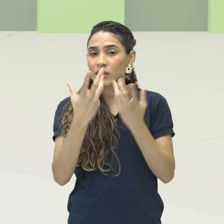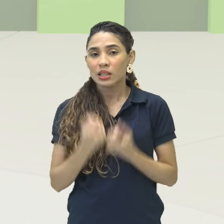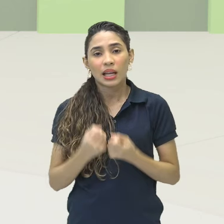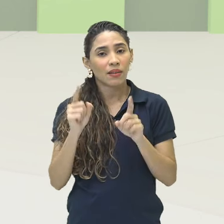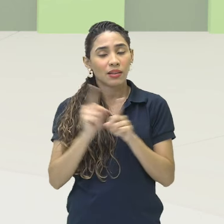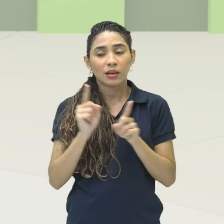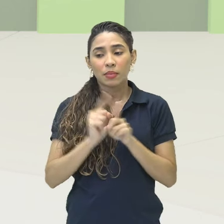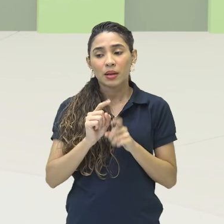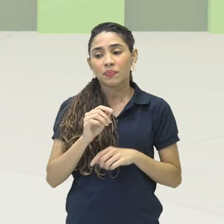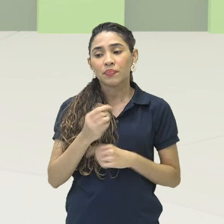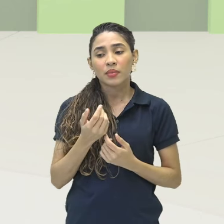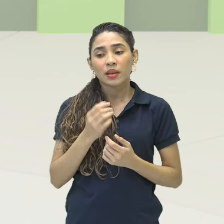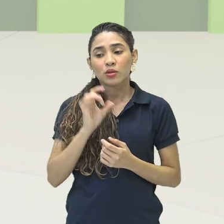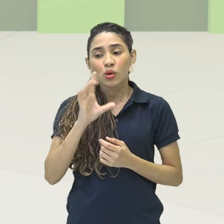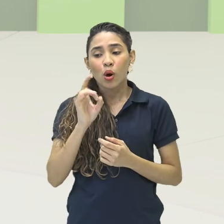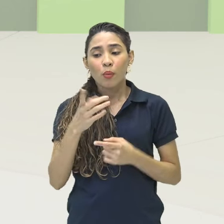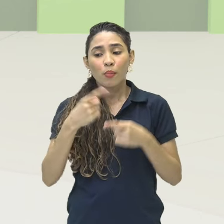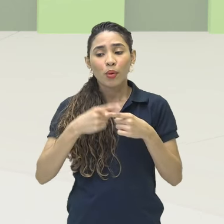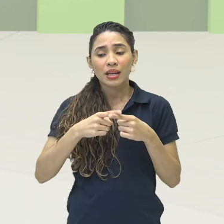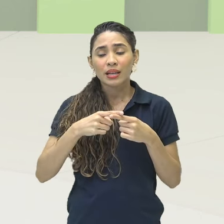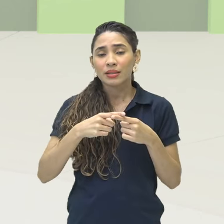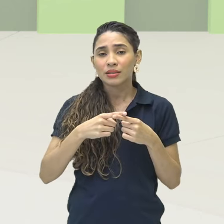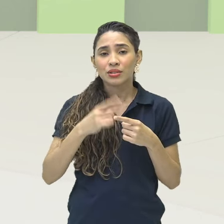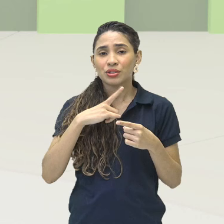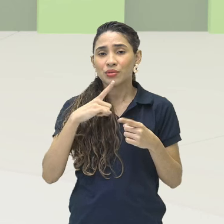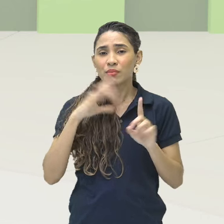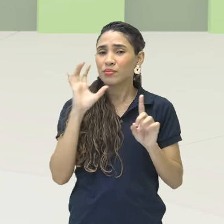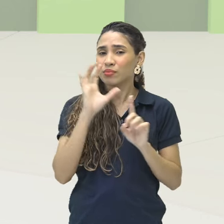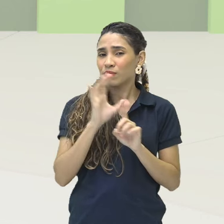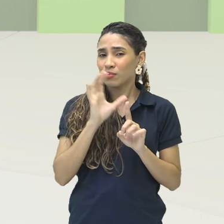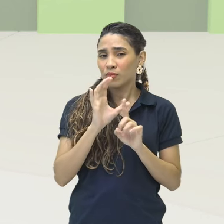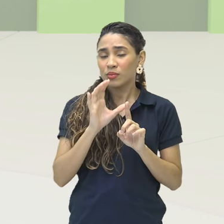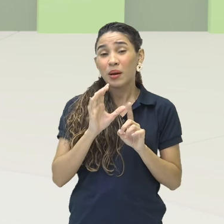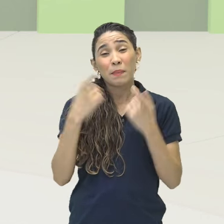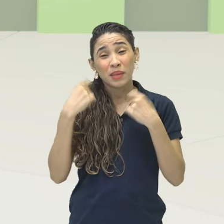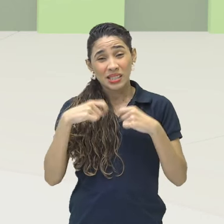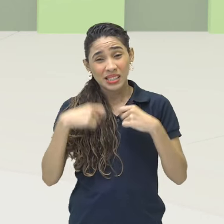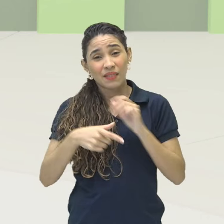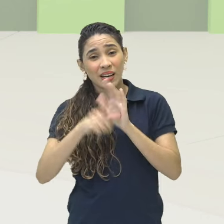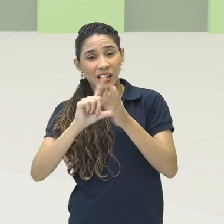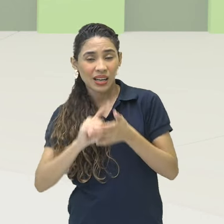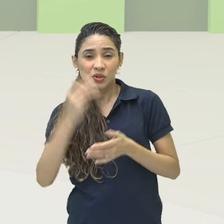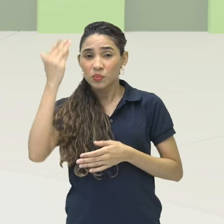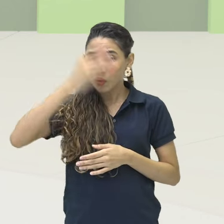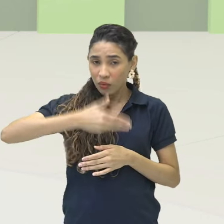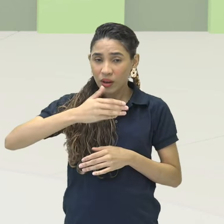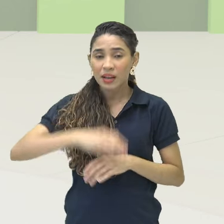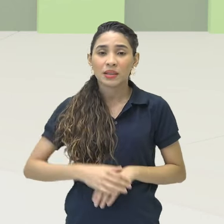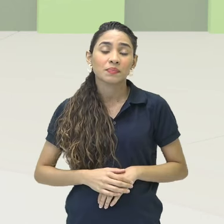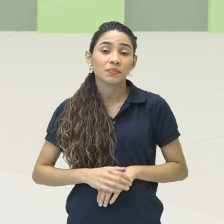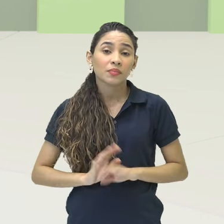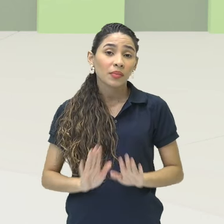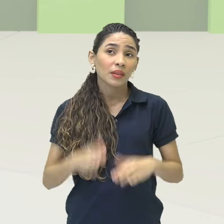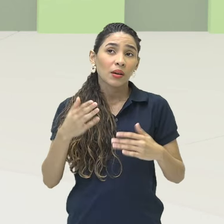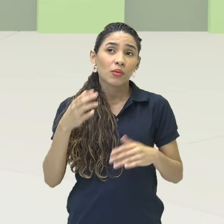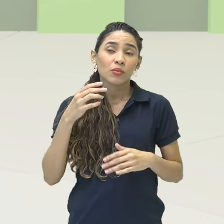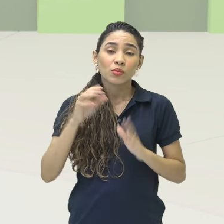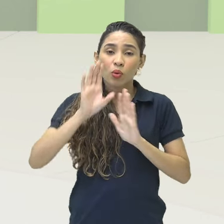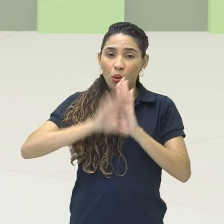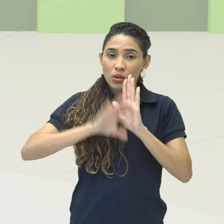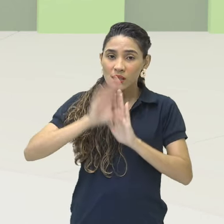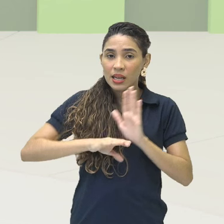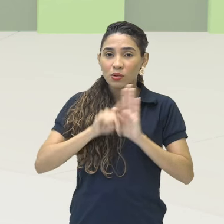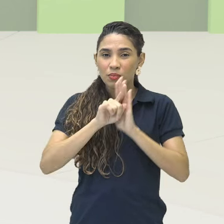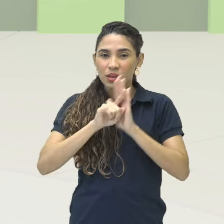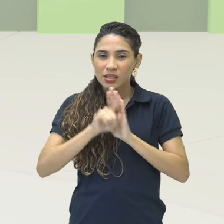aceitava hipóteses só porque eram consagradas, tinham que ser comprovadas ou tinham que ser refutadas, né? Então, o seu conceito sobre